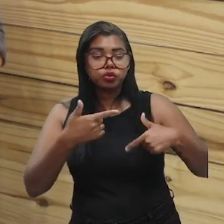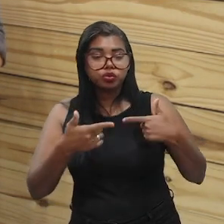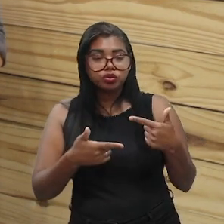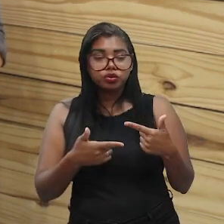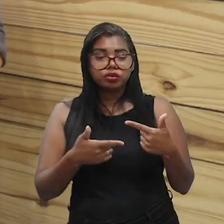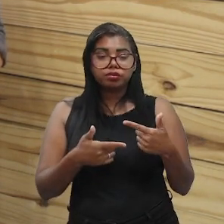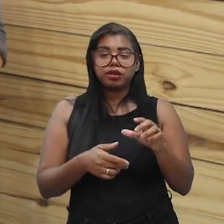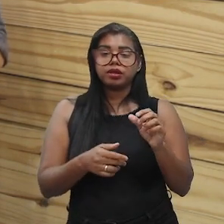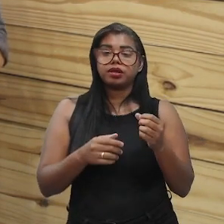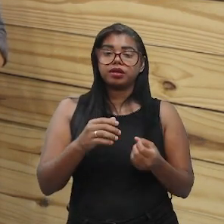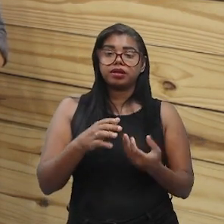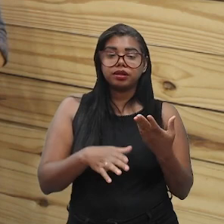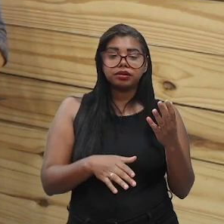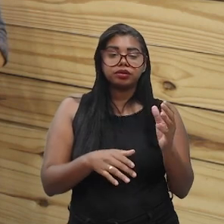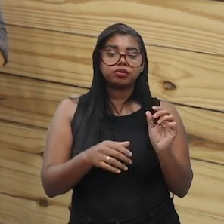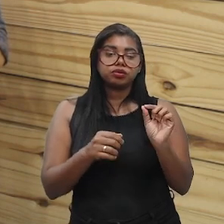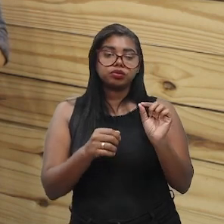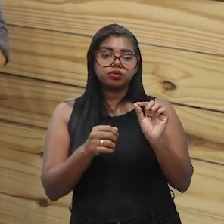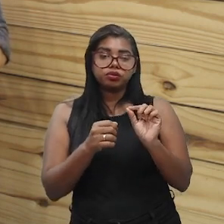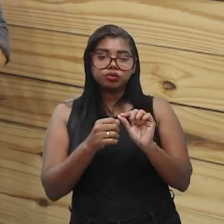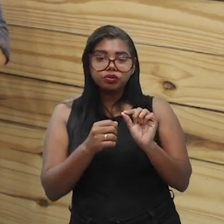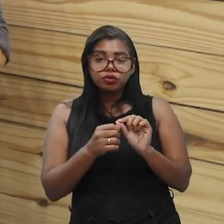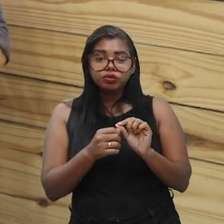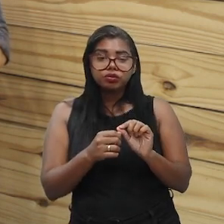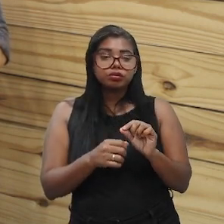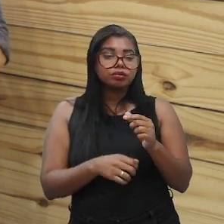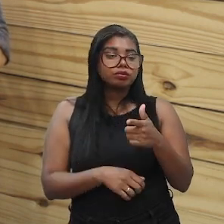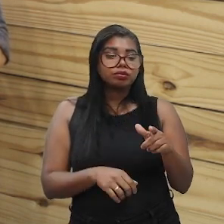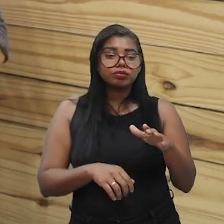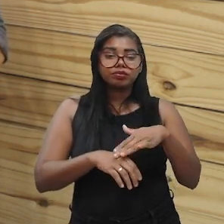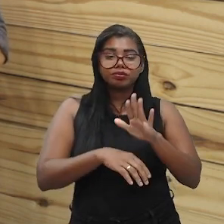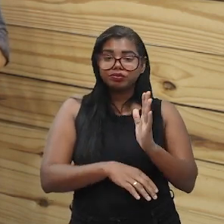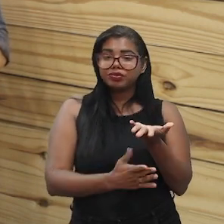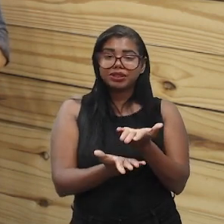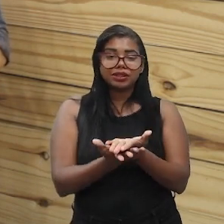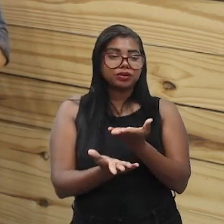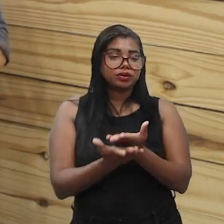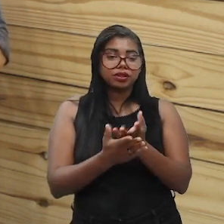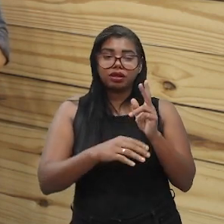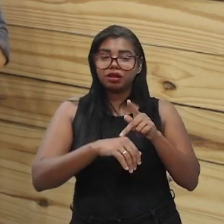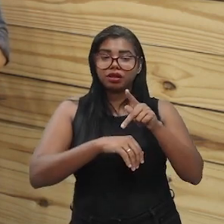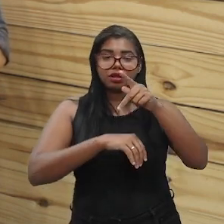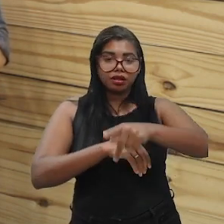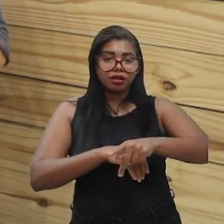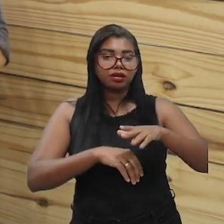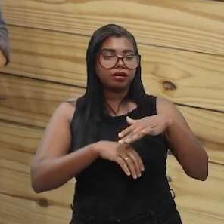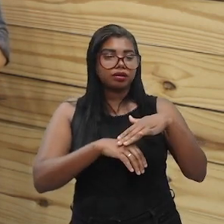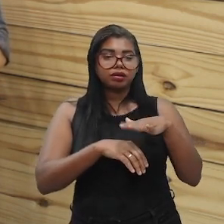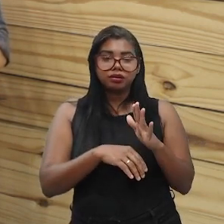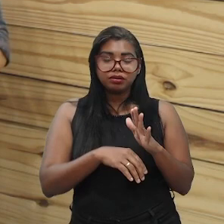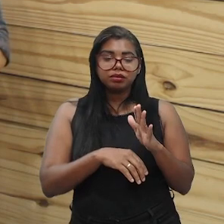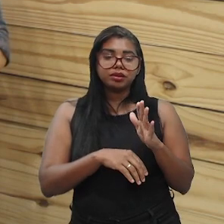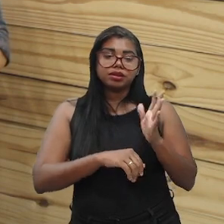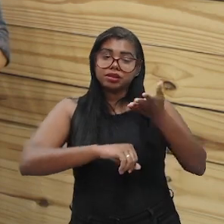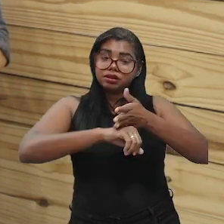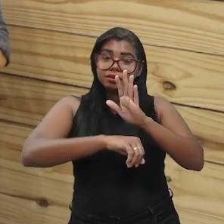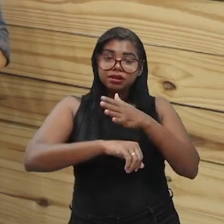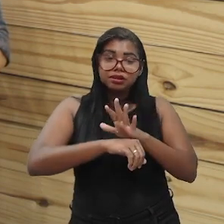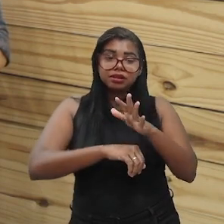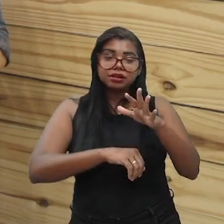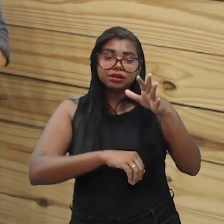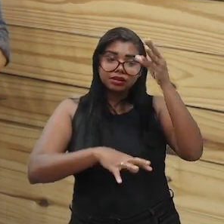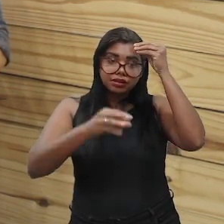freelancer, mas que não quer estudar, não quer fazer uma pós-graduação, não quer se qualificar, ou um curso